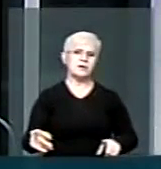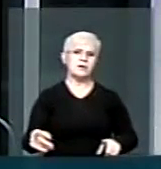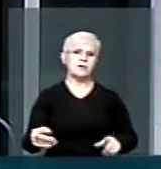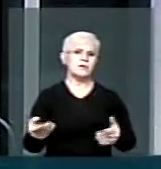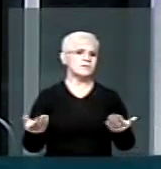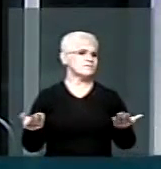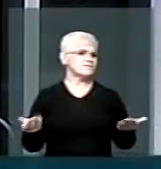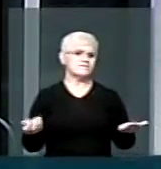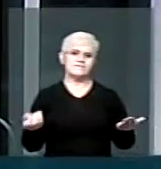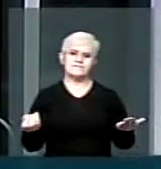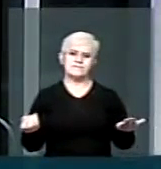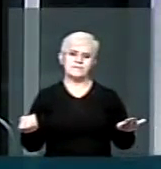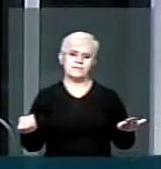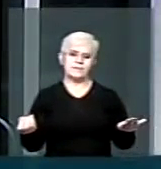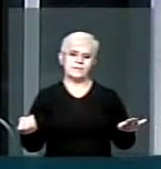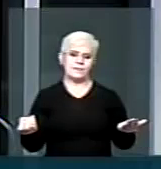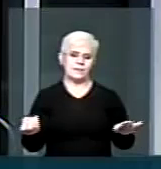eu